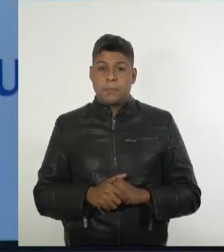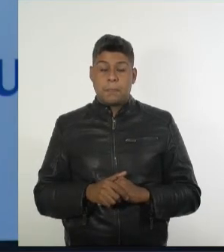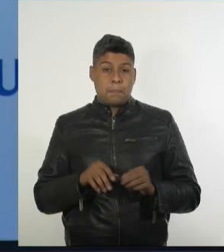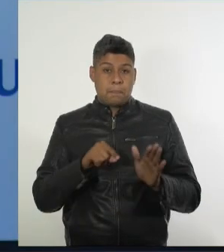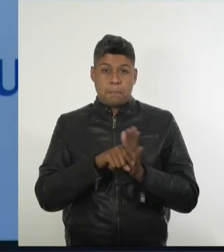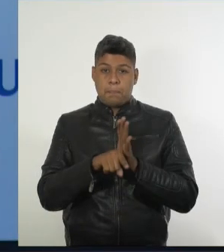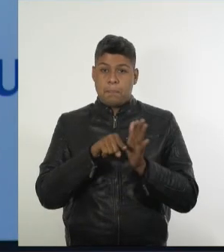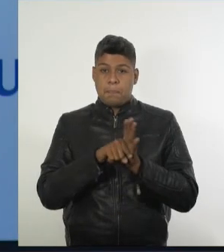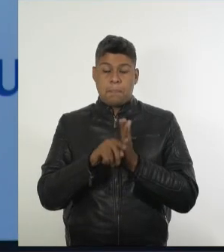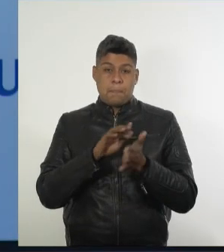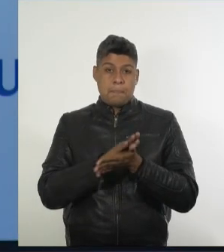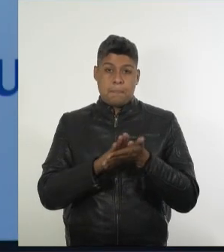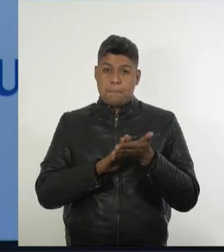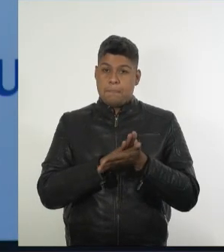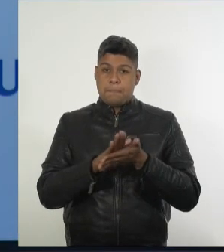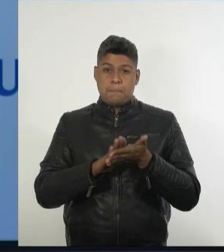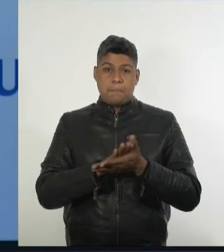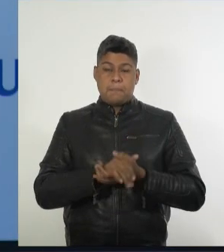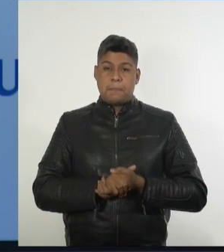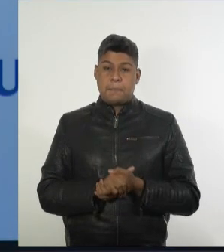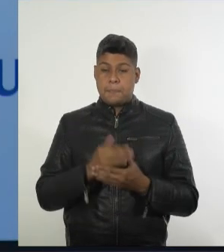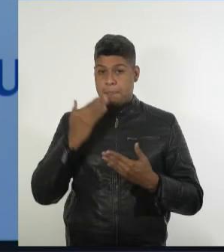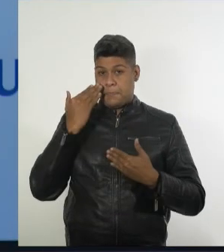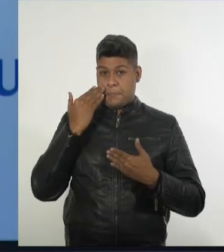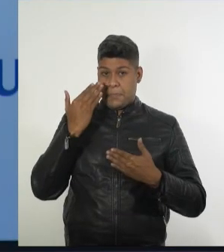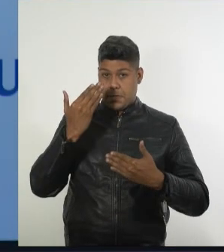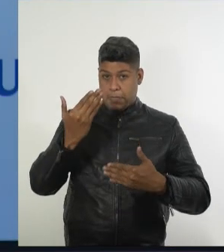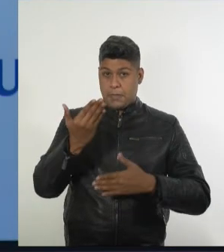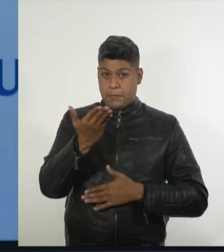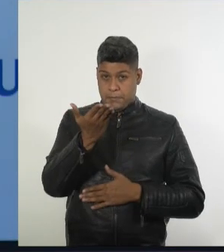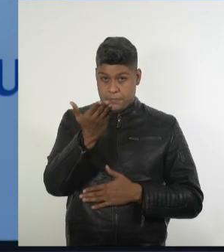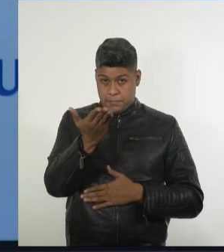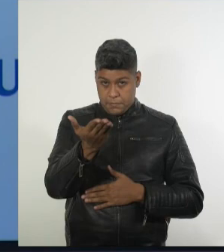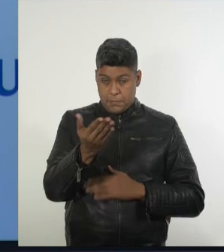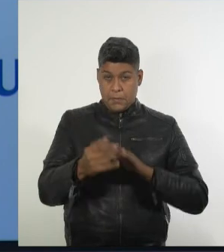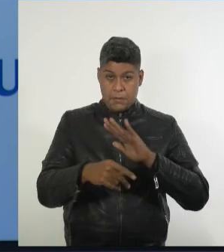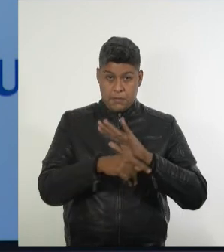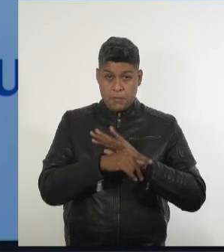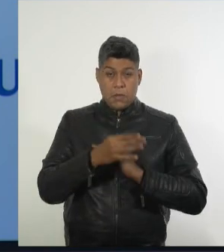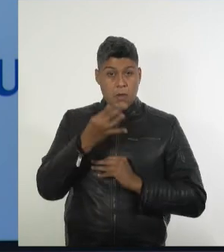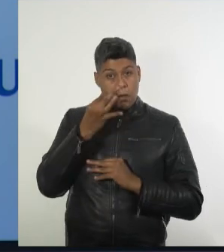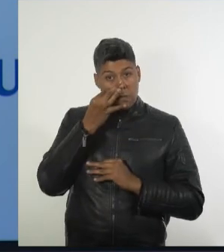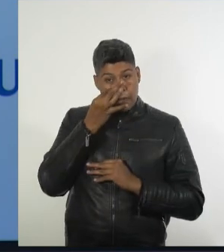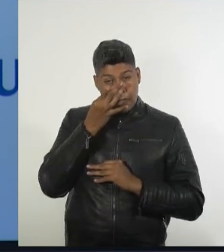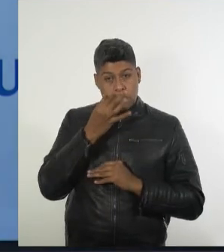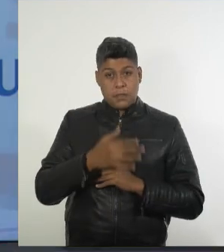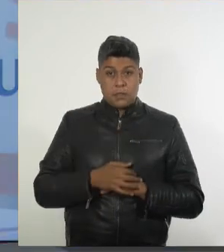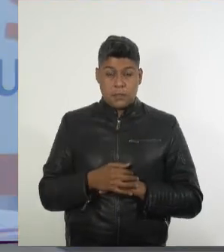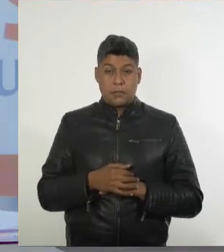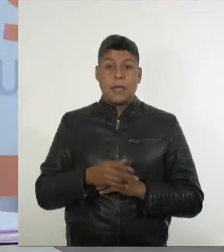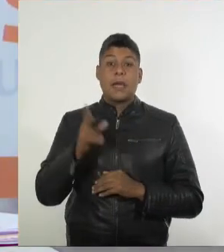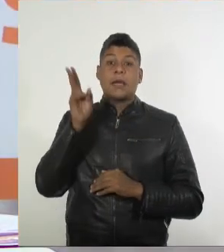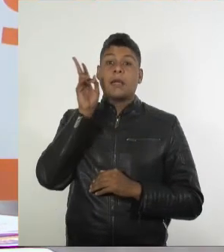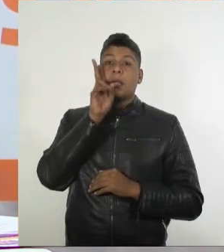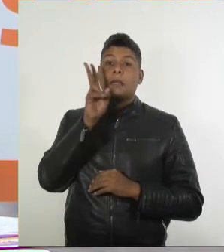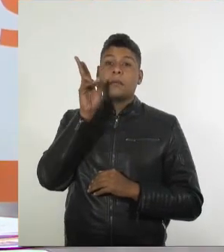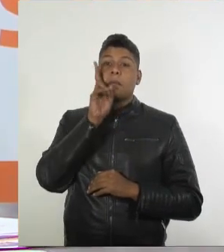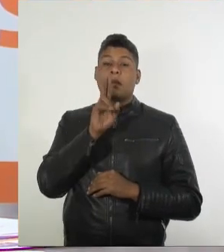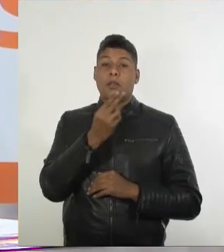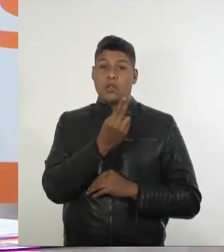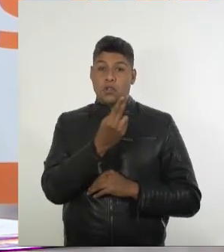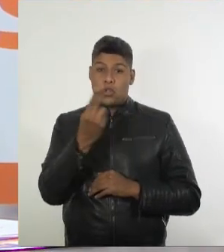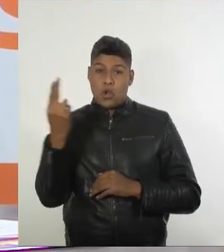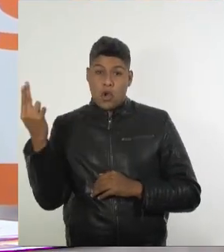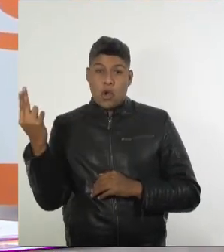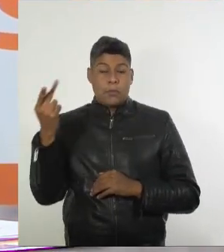Nenhuma pergunta a mais, prefeito? Ok, agradecer muito a todos pela presença e reiterar aqui, em nome da